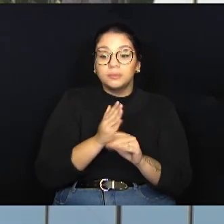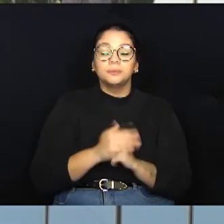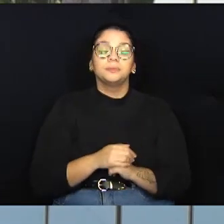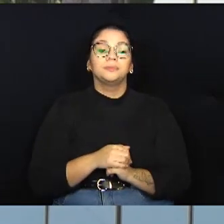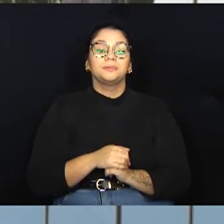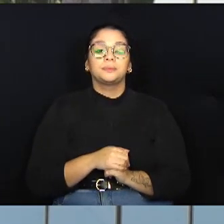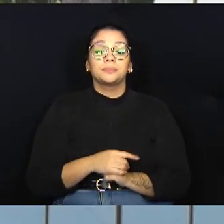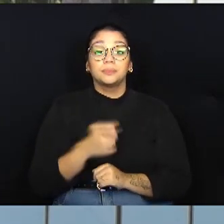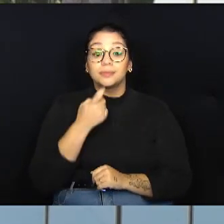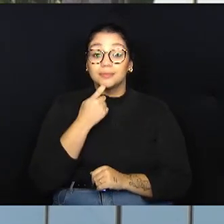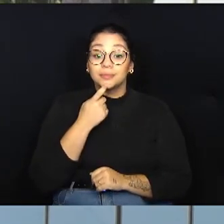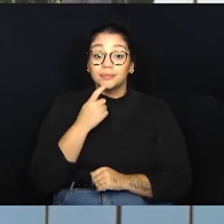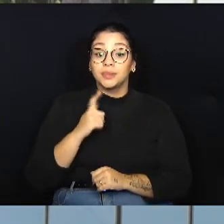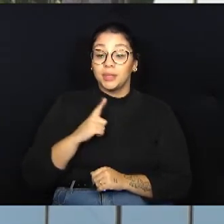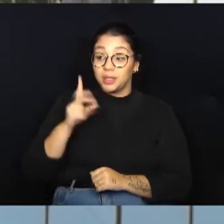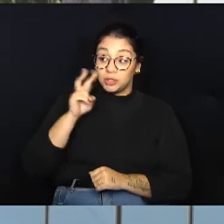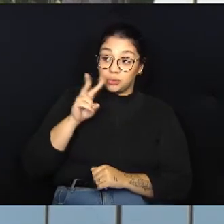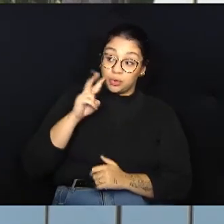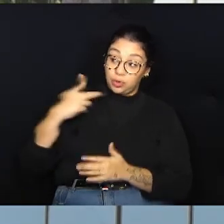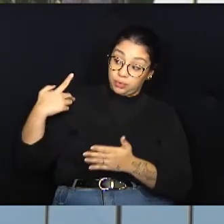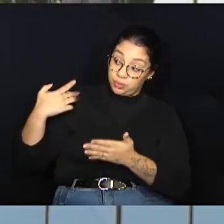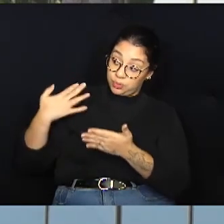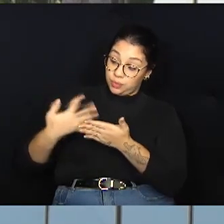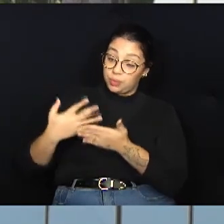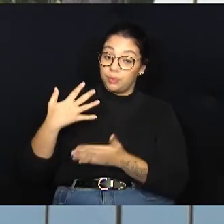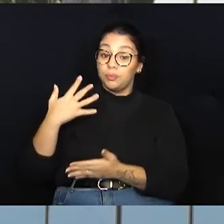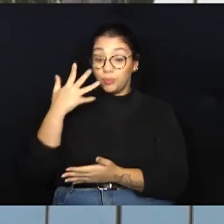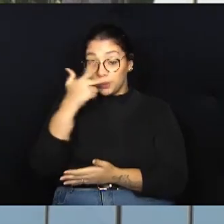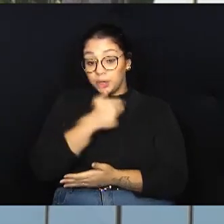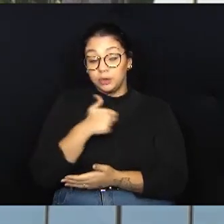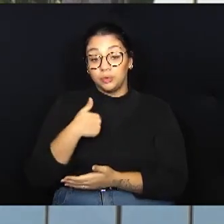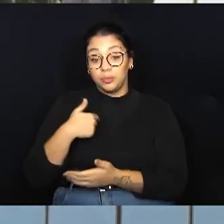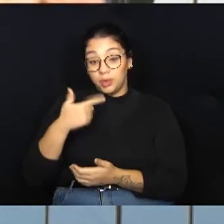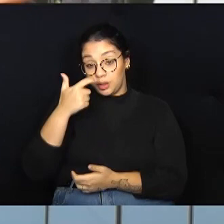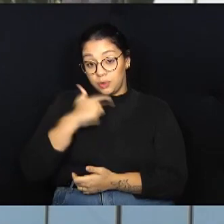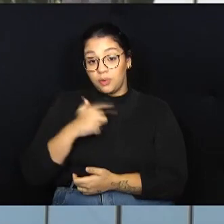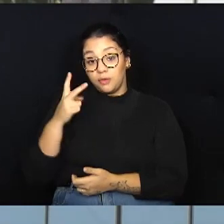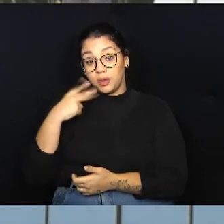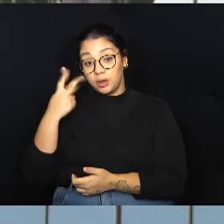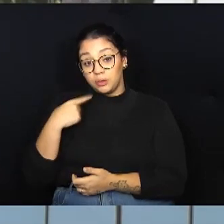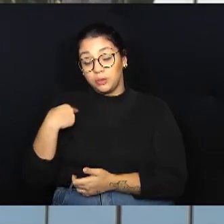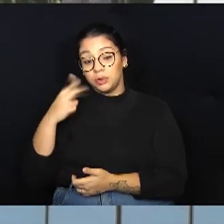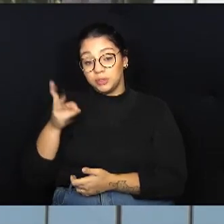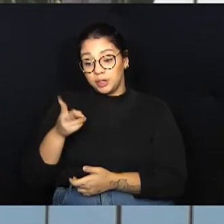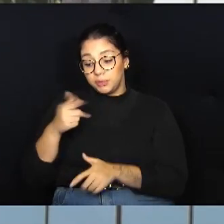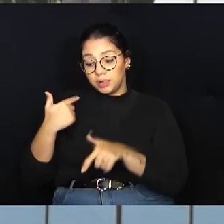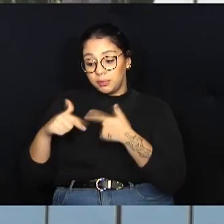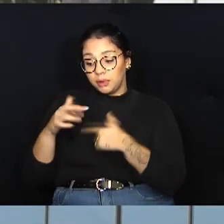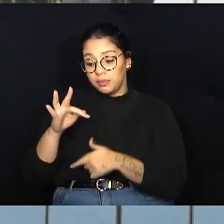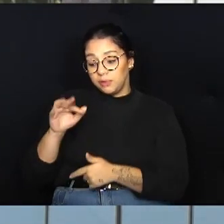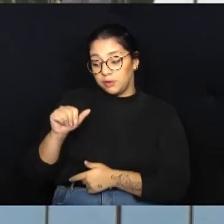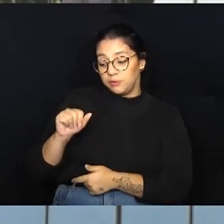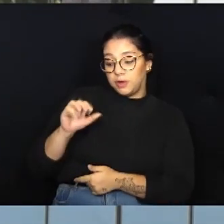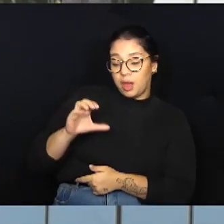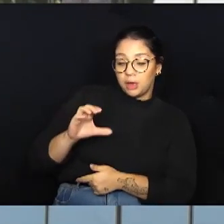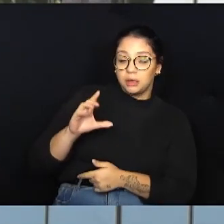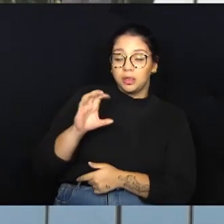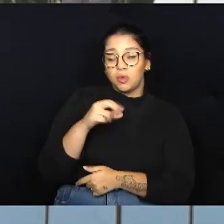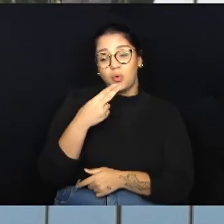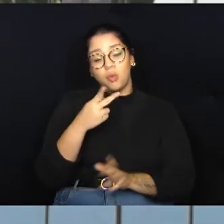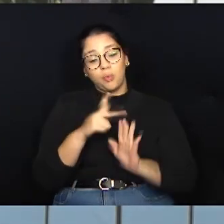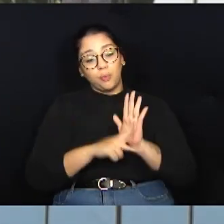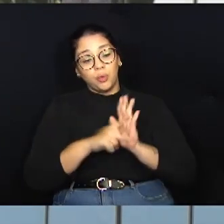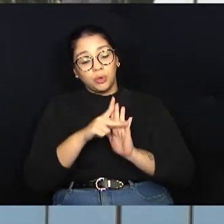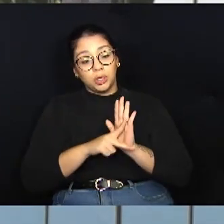Campinas tem um histórico bonito. Desde quando eu tornei vereador, eu sempre trabalhei com a FEAC ou mesmo com os